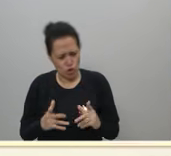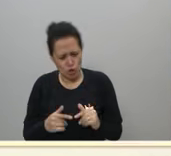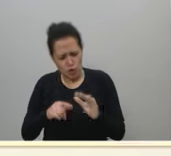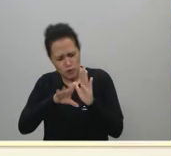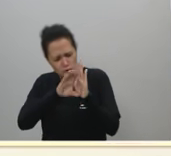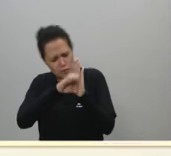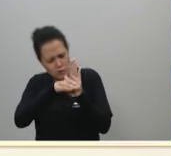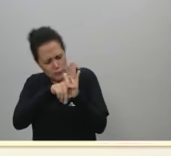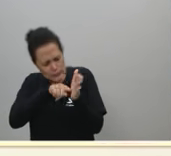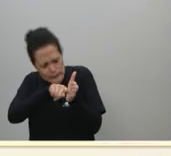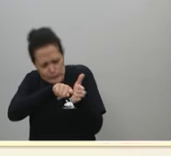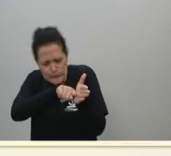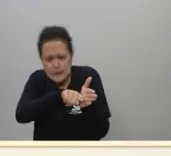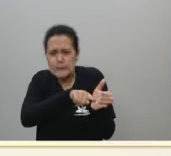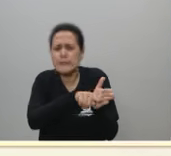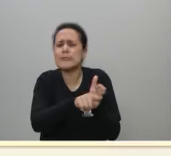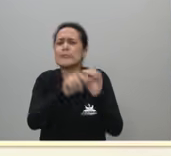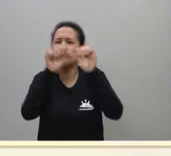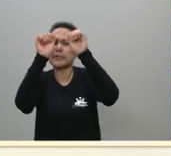Cientistas vêm